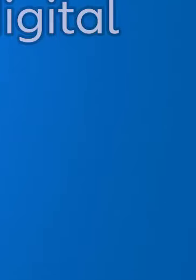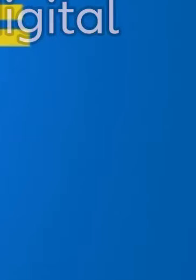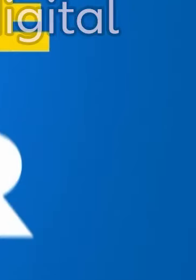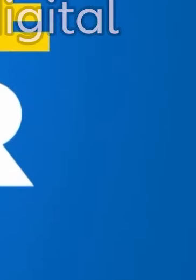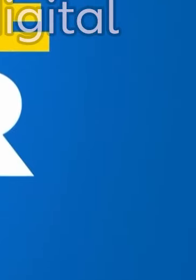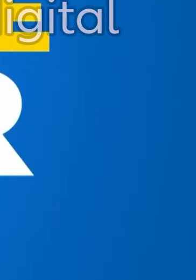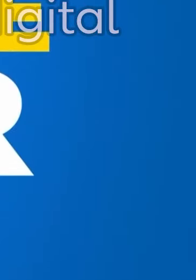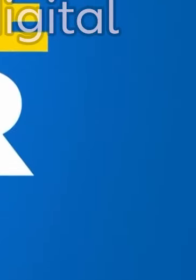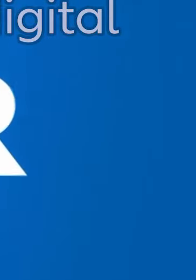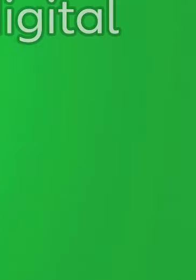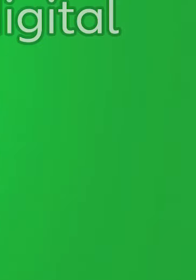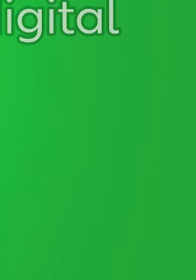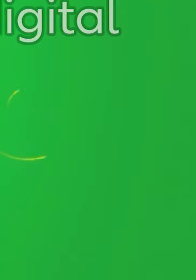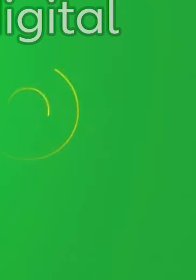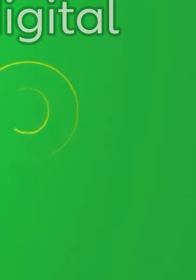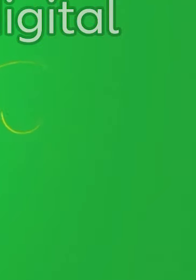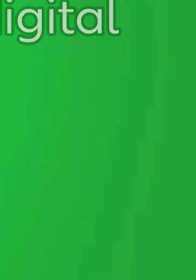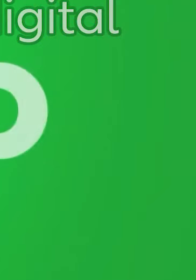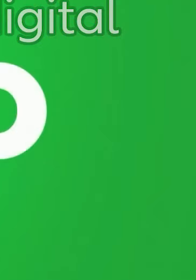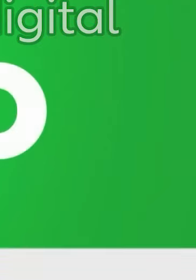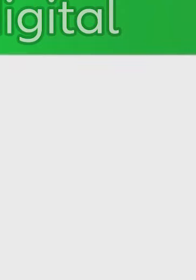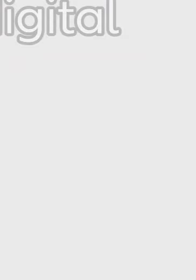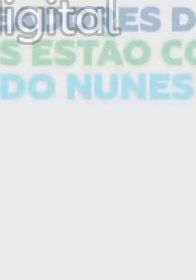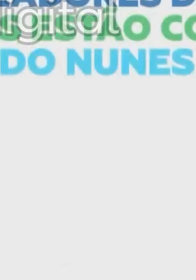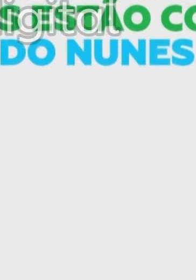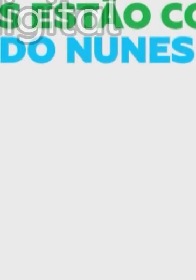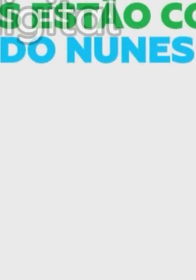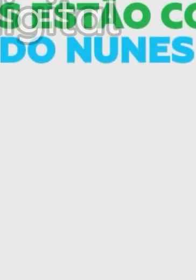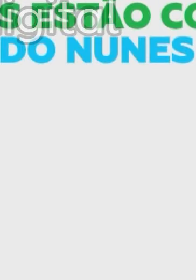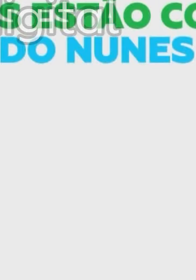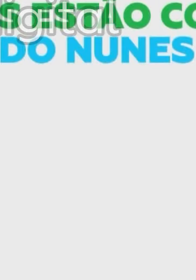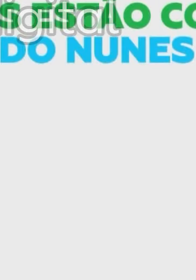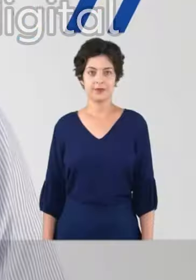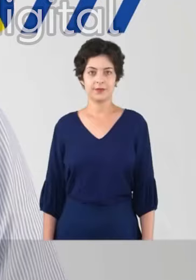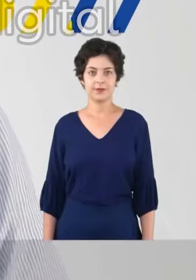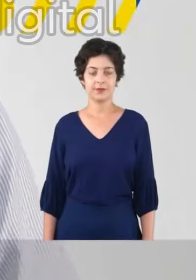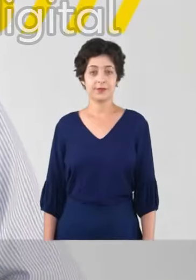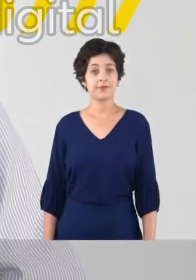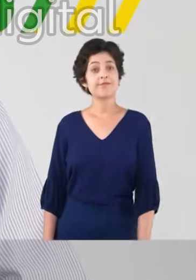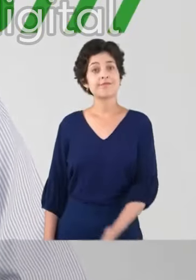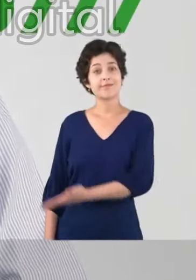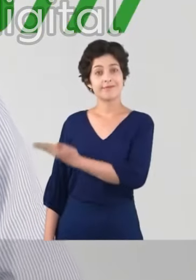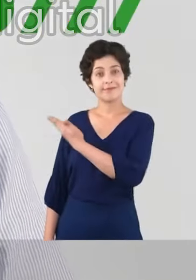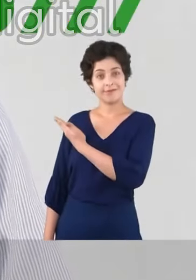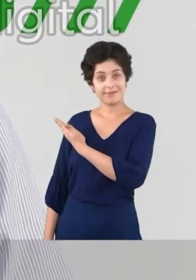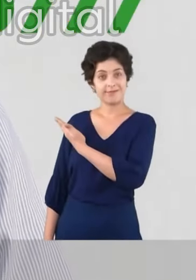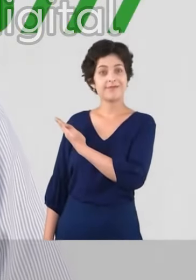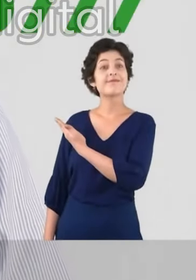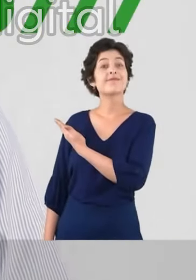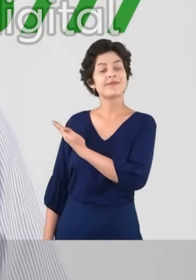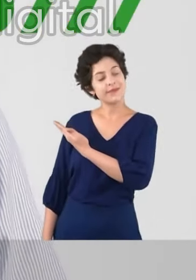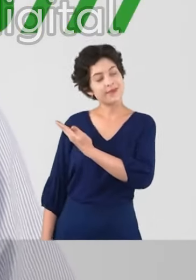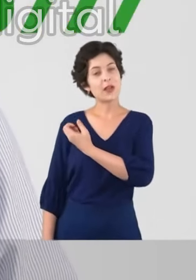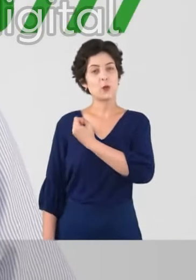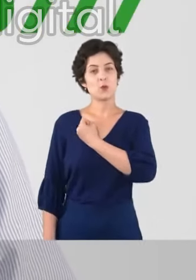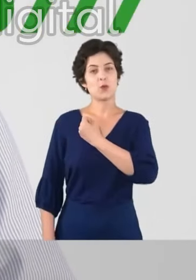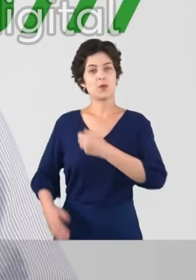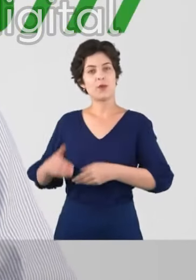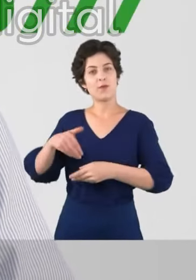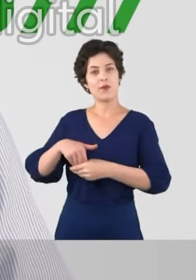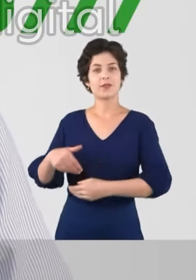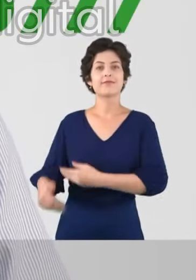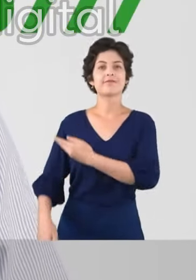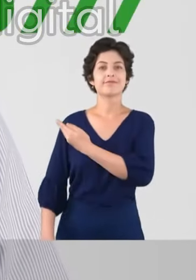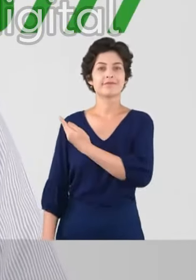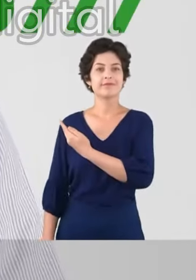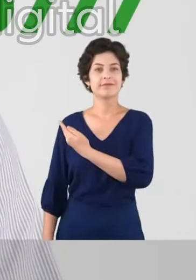Isso não pode parar, isso é caminho seguro. Sou o Pastor Bittencú de Madureira. Meu número é